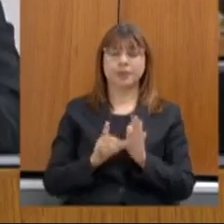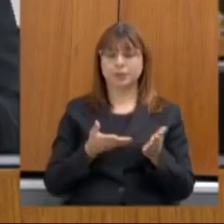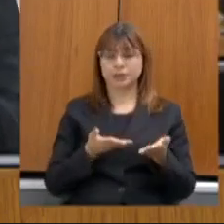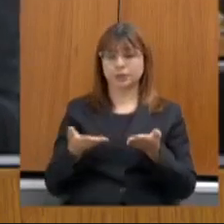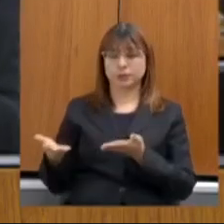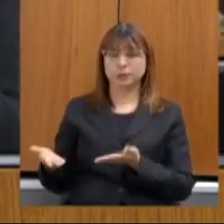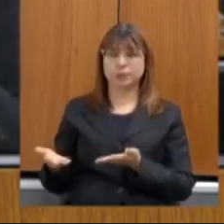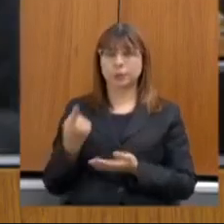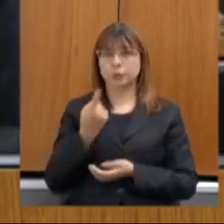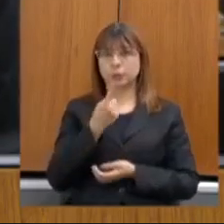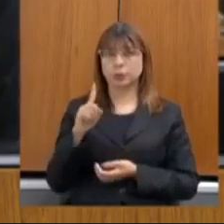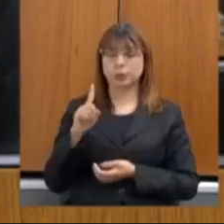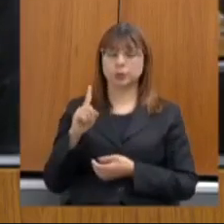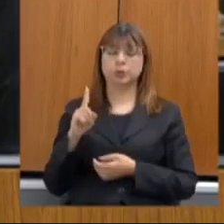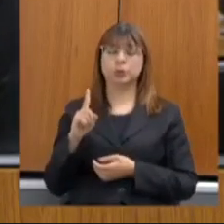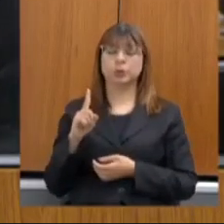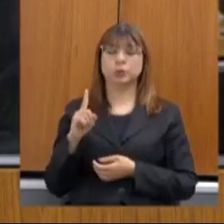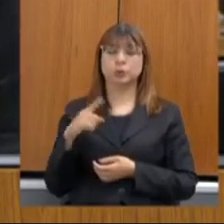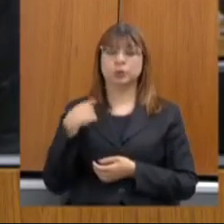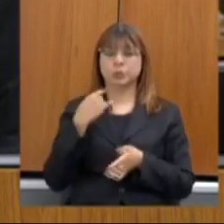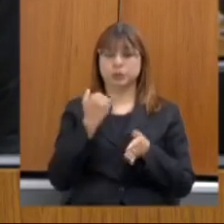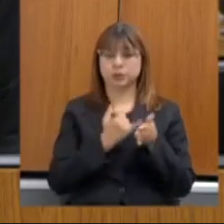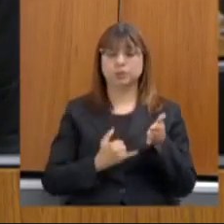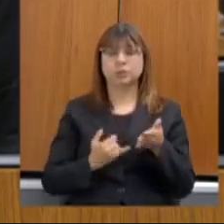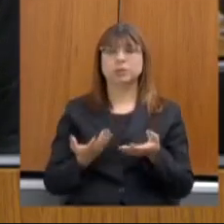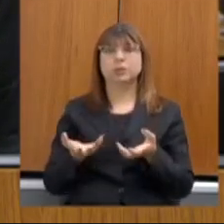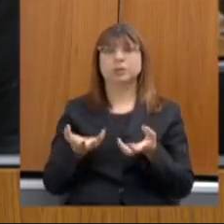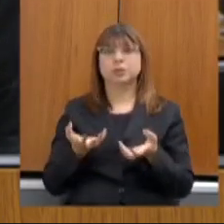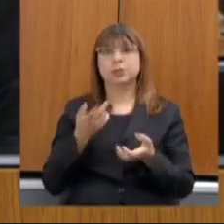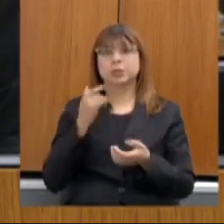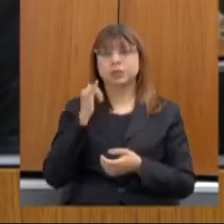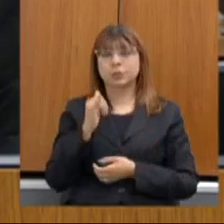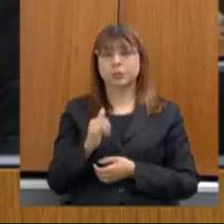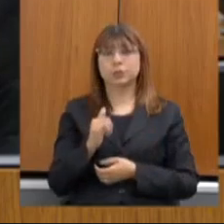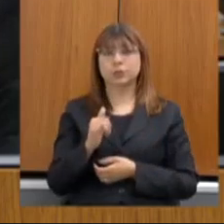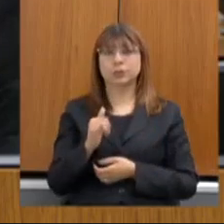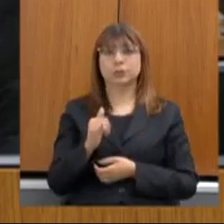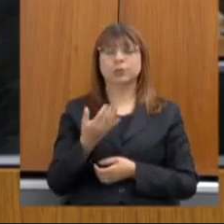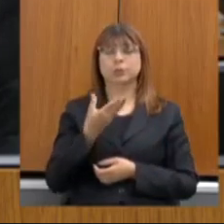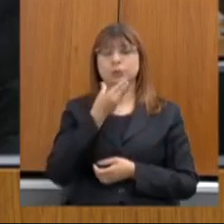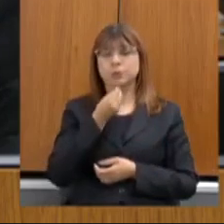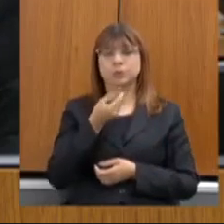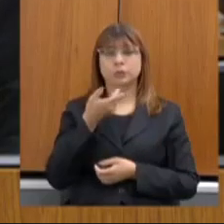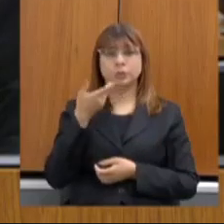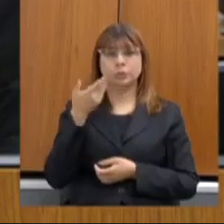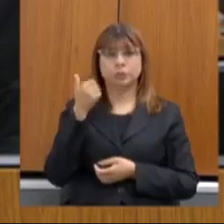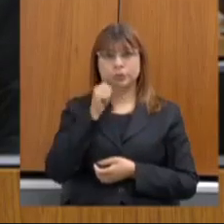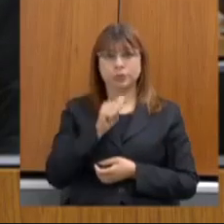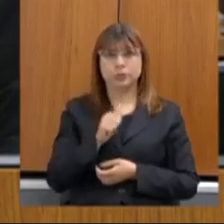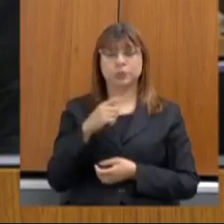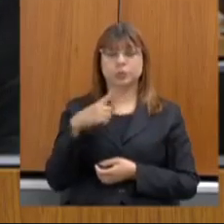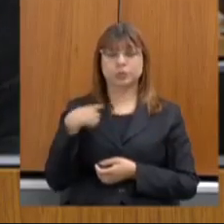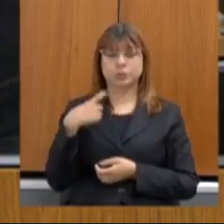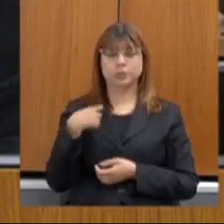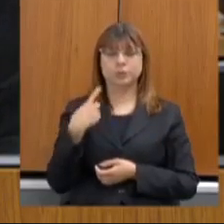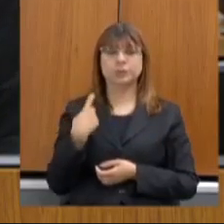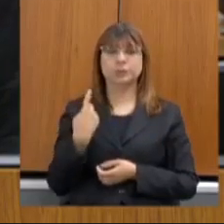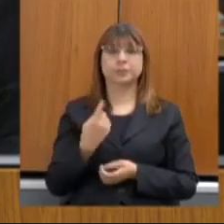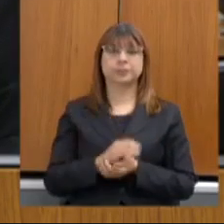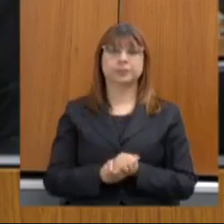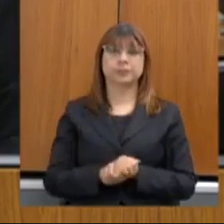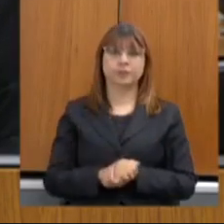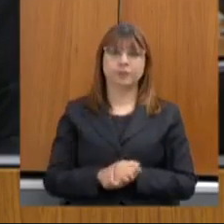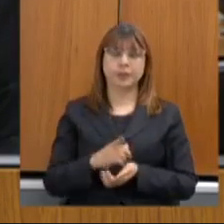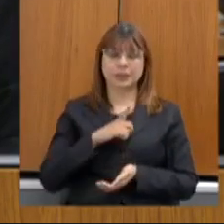passar a palavra a última Deputado inscrito eu gostaria de comunicar aos senhores e senhoras deputados e deputadas